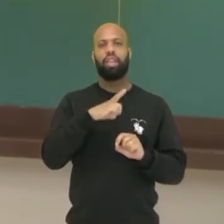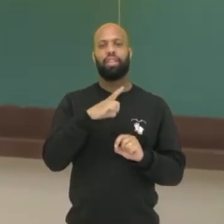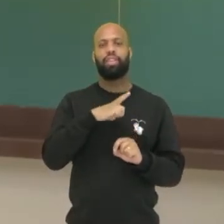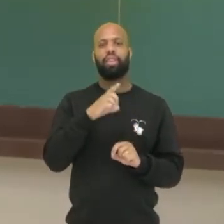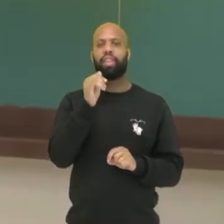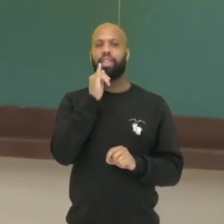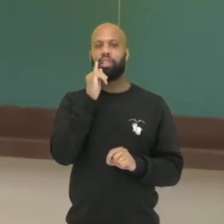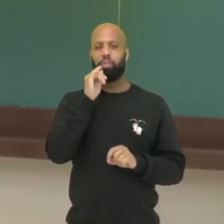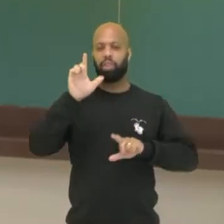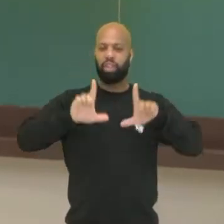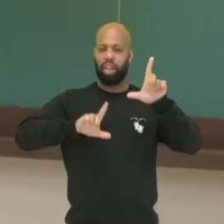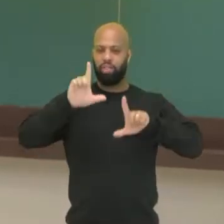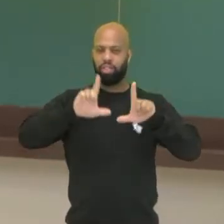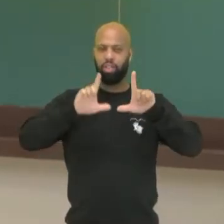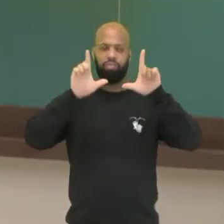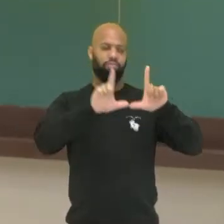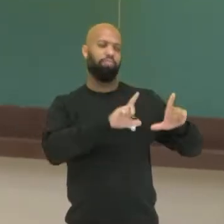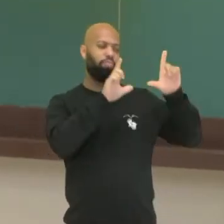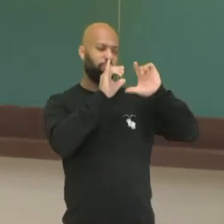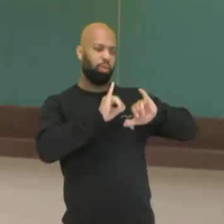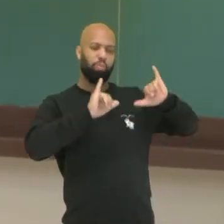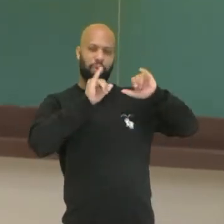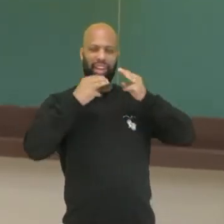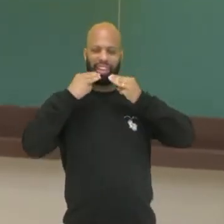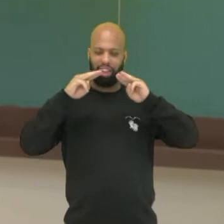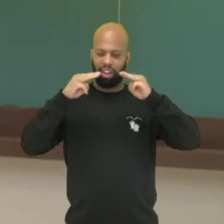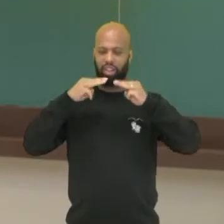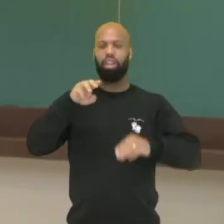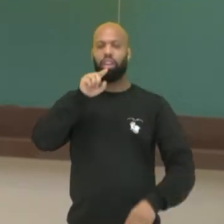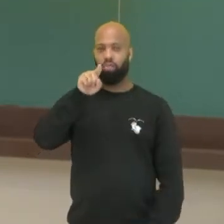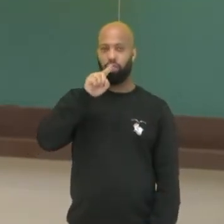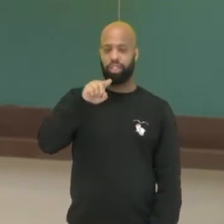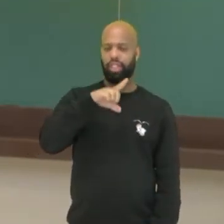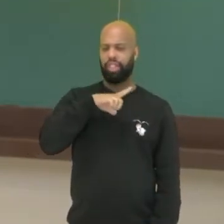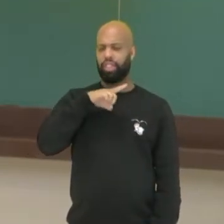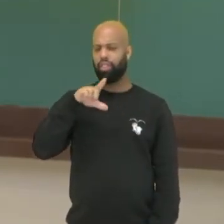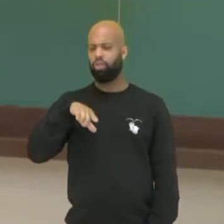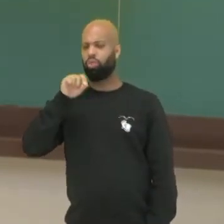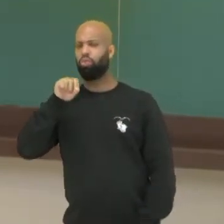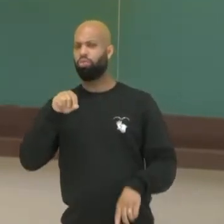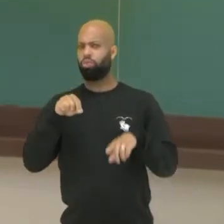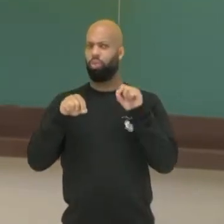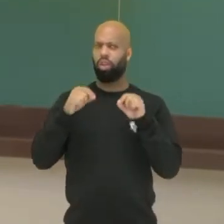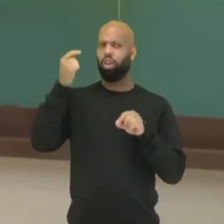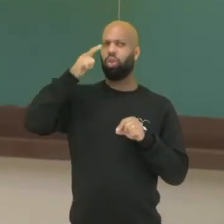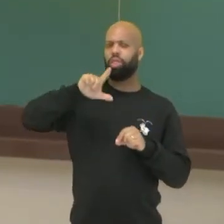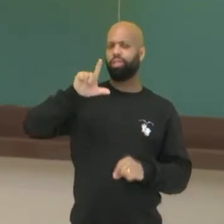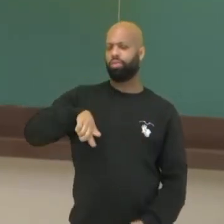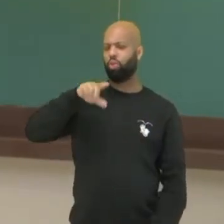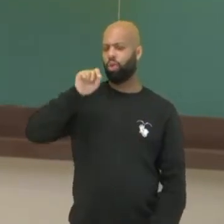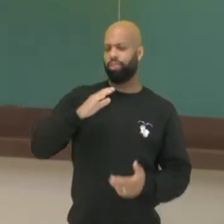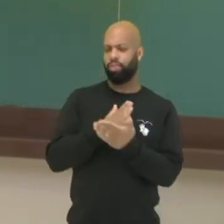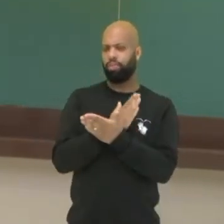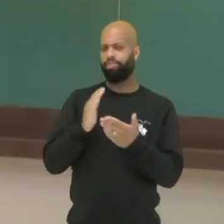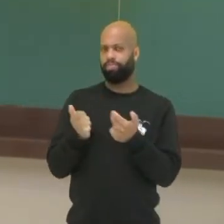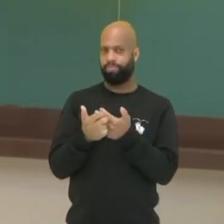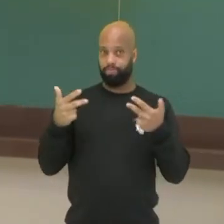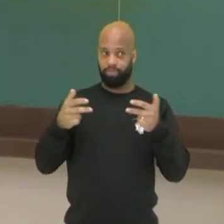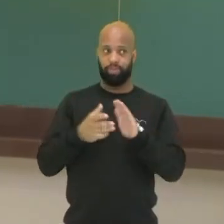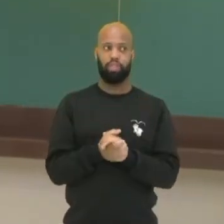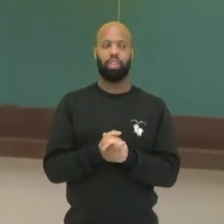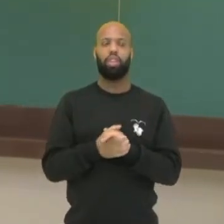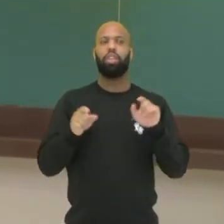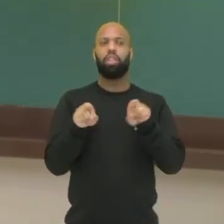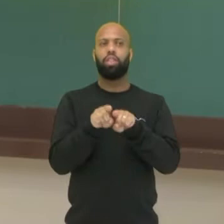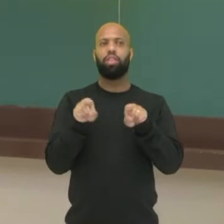o que aparece ali, você tem opções, se consegue escolher alguma coisa nesse sentido? E lá,